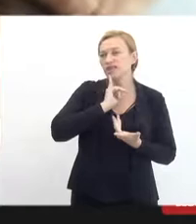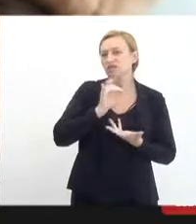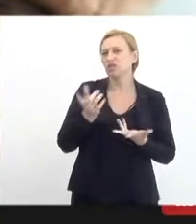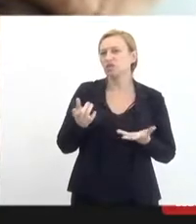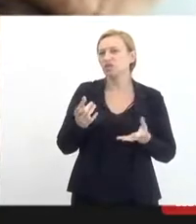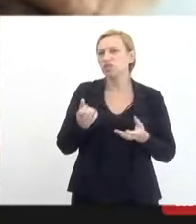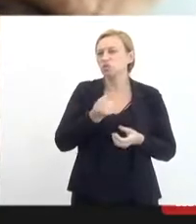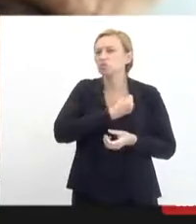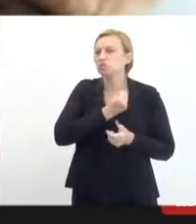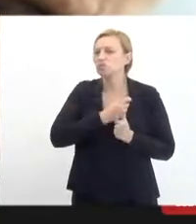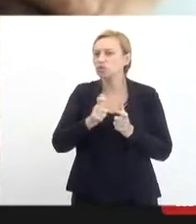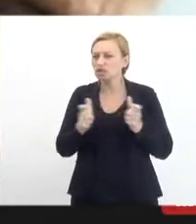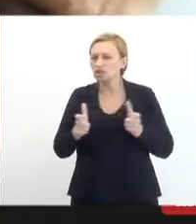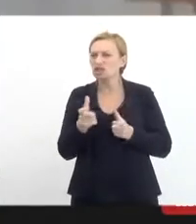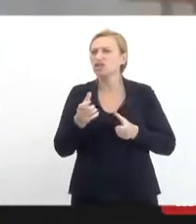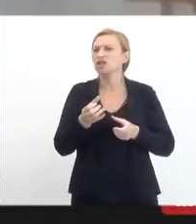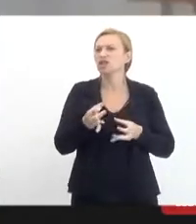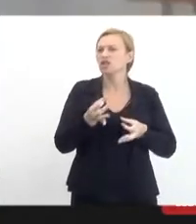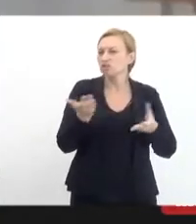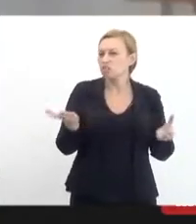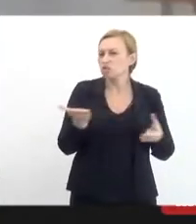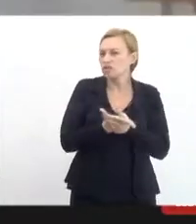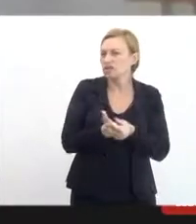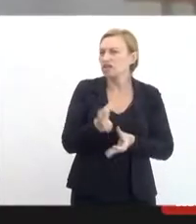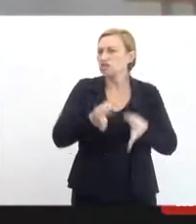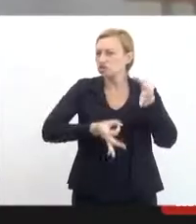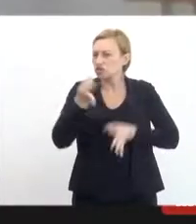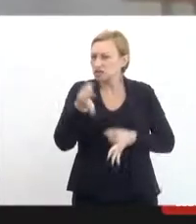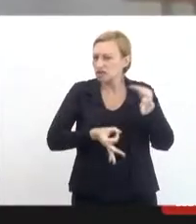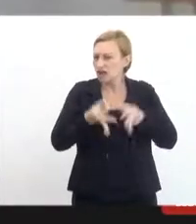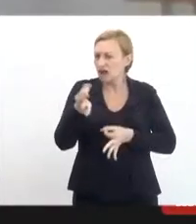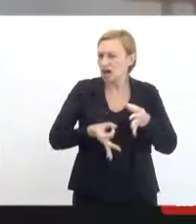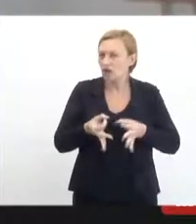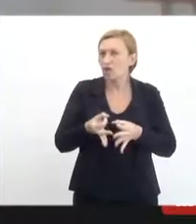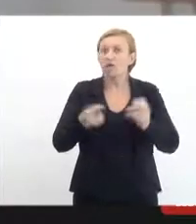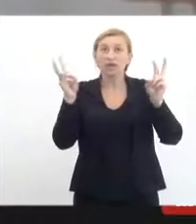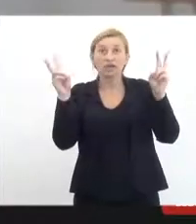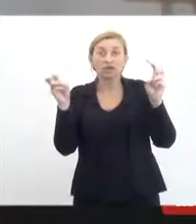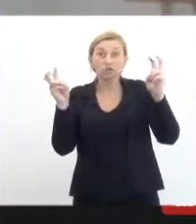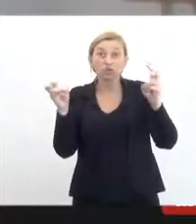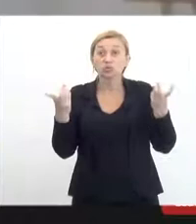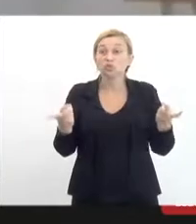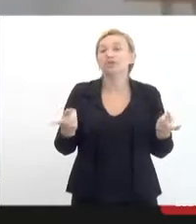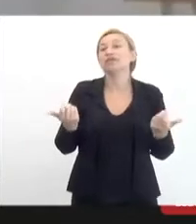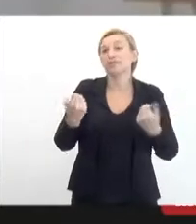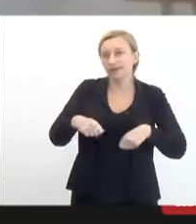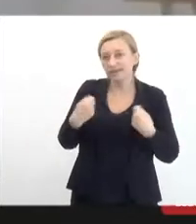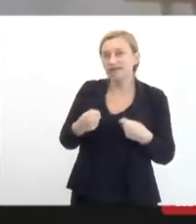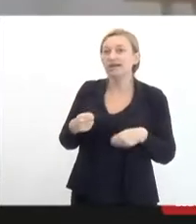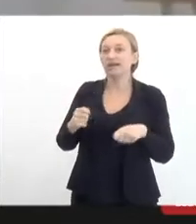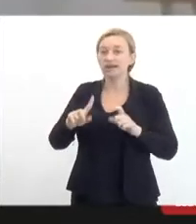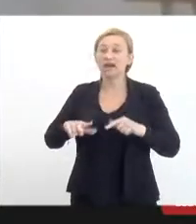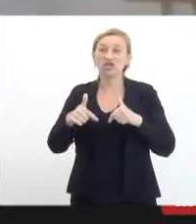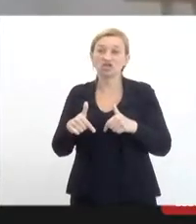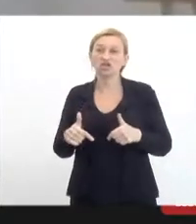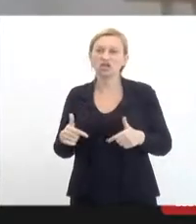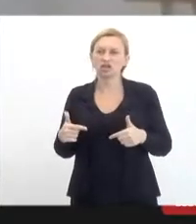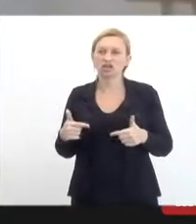de judicialização e, muitas vezes, até um ativismo judicial de questões que deveriam e poderiam